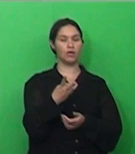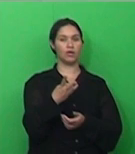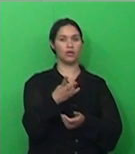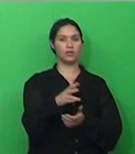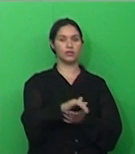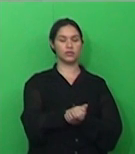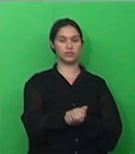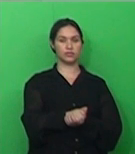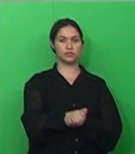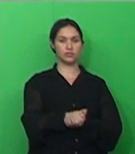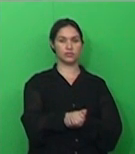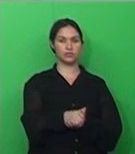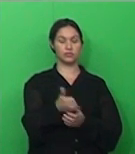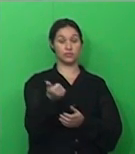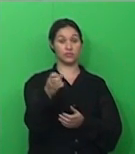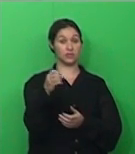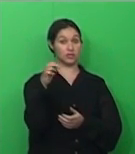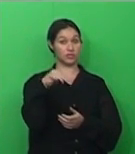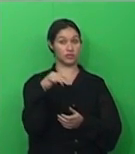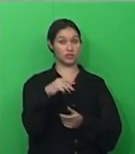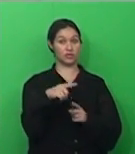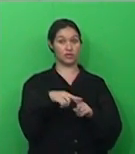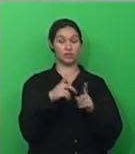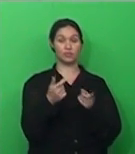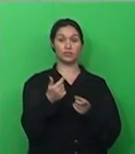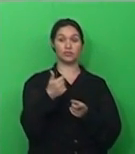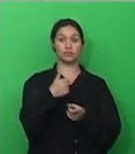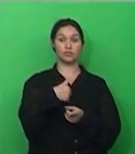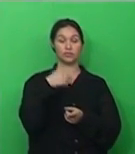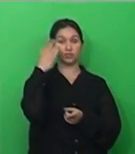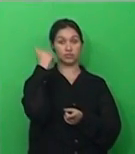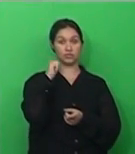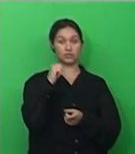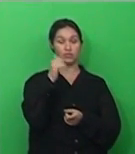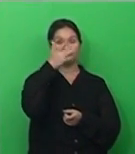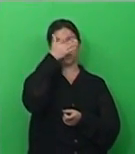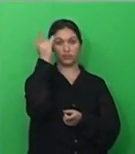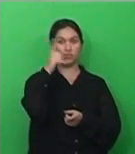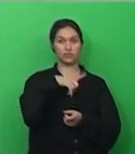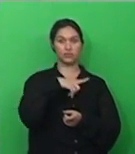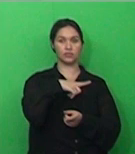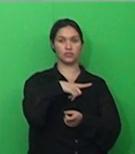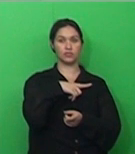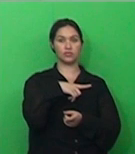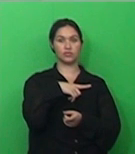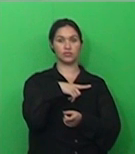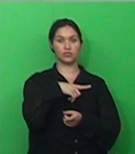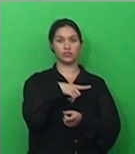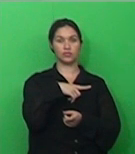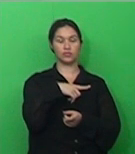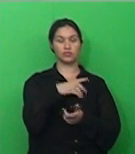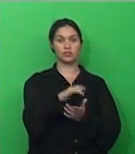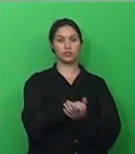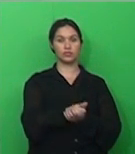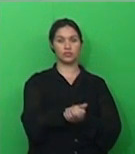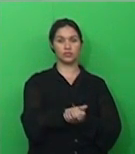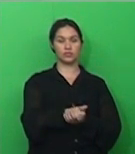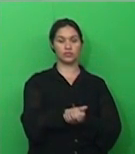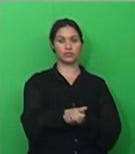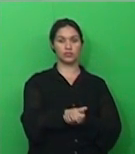existem informações extraoficiais que essas pessoas estão tendo folga de forma demasiada na nossa